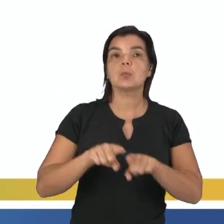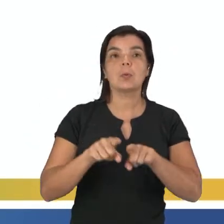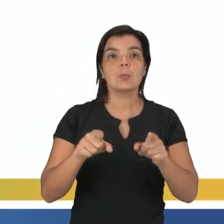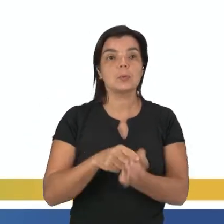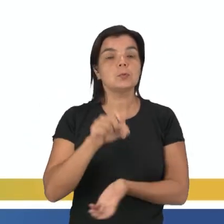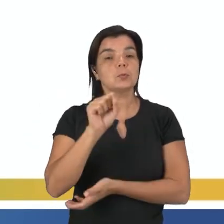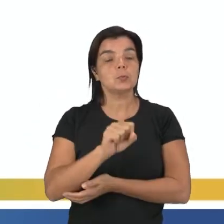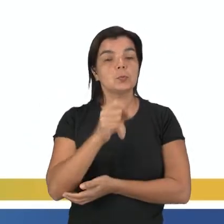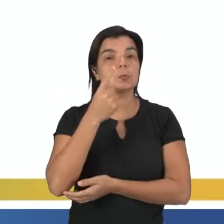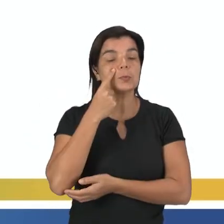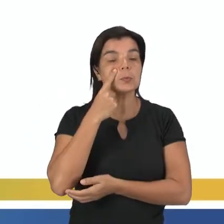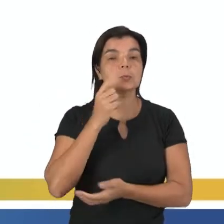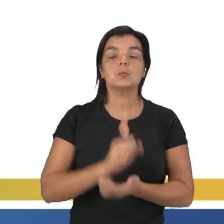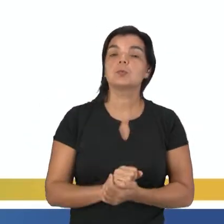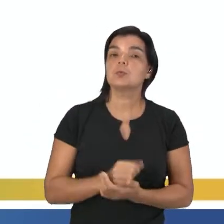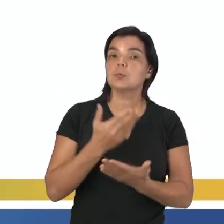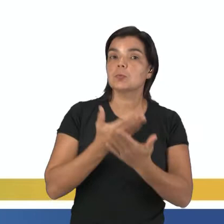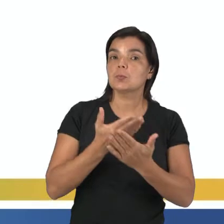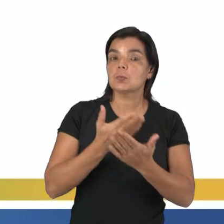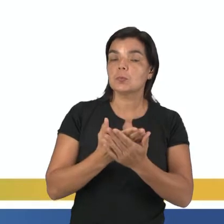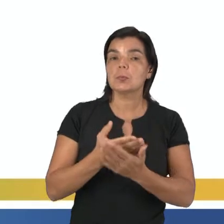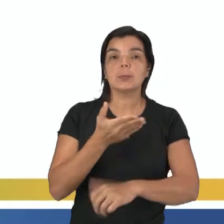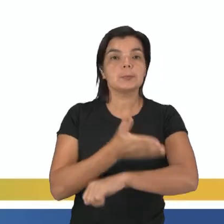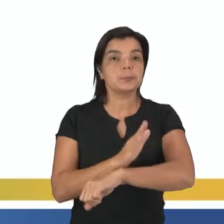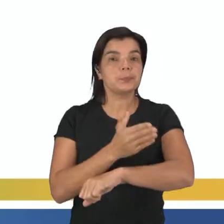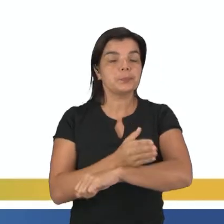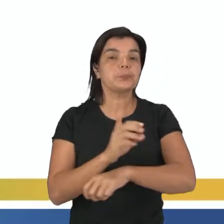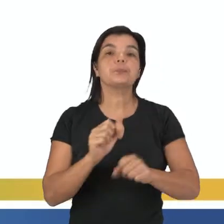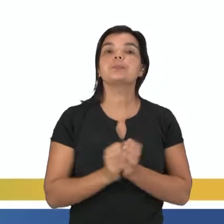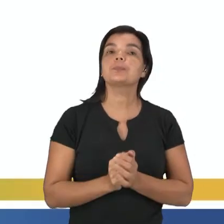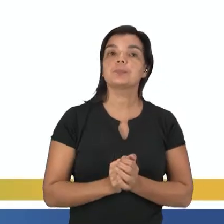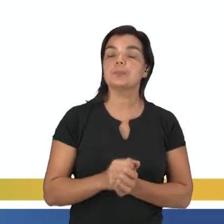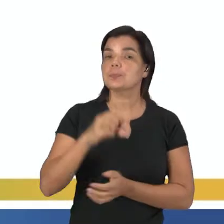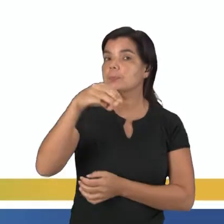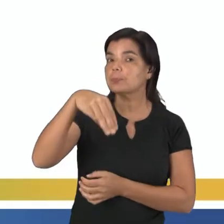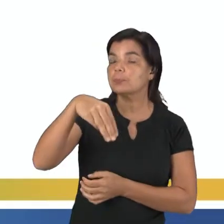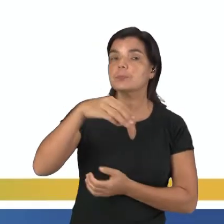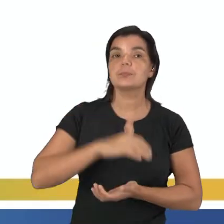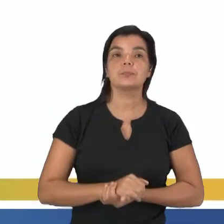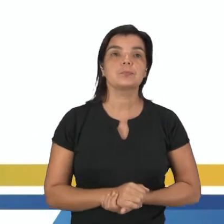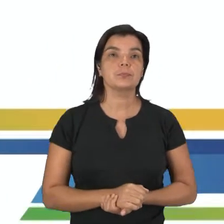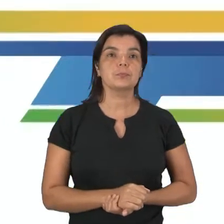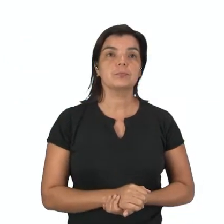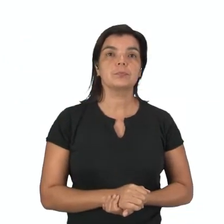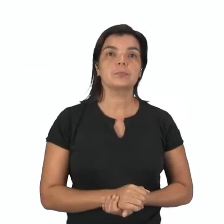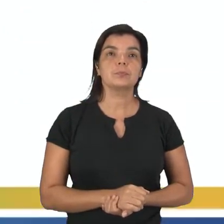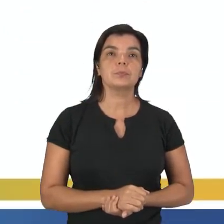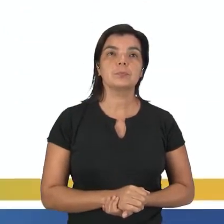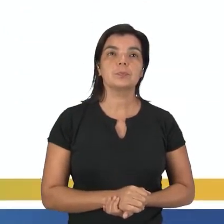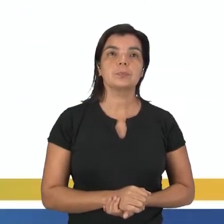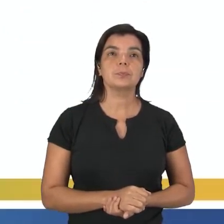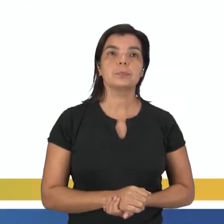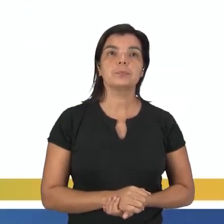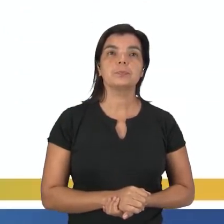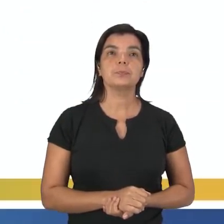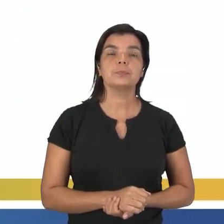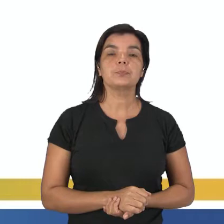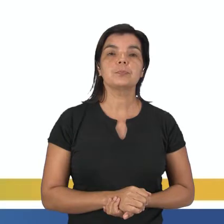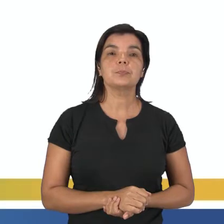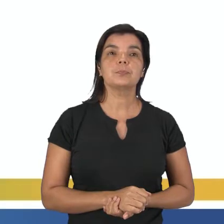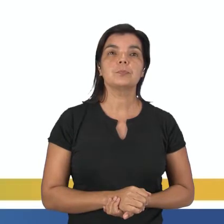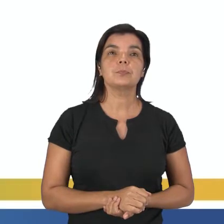padrão internacional, vamos trabalhar aquilo que nós trabalhamos mais na prática, que são os minutos, ok? Passando adiante,